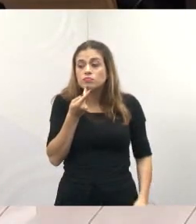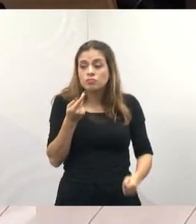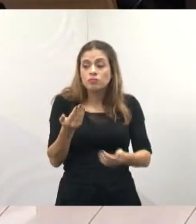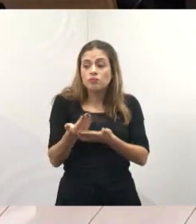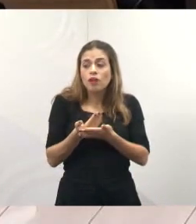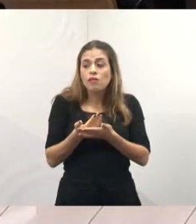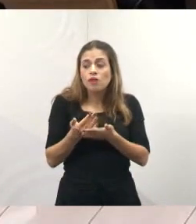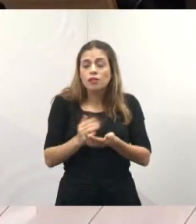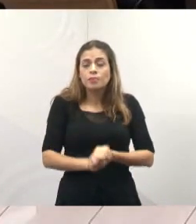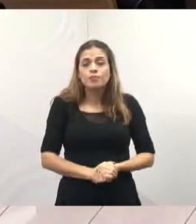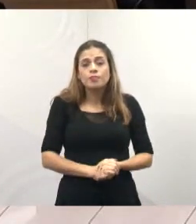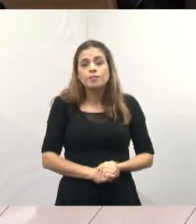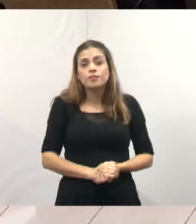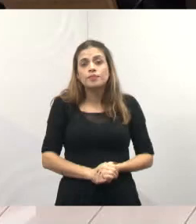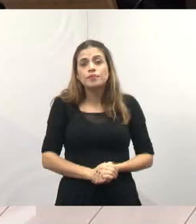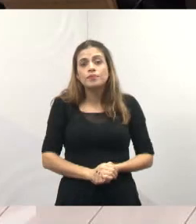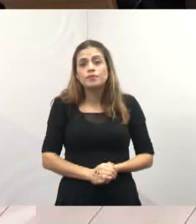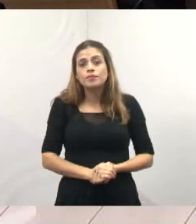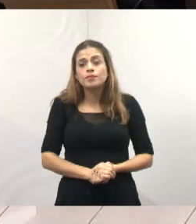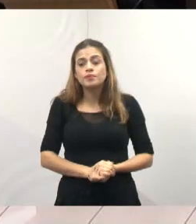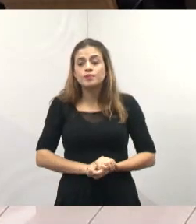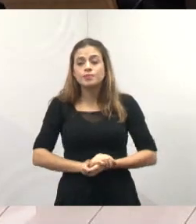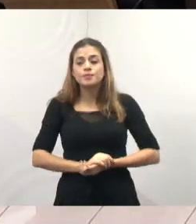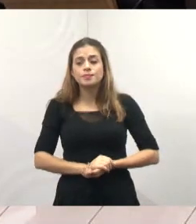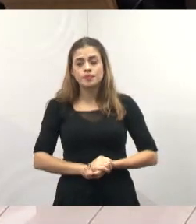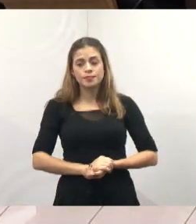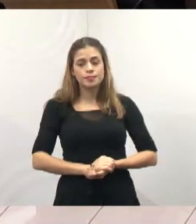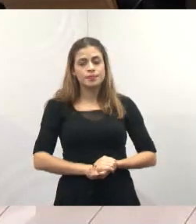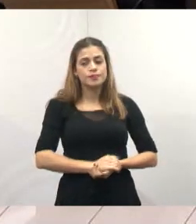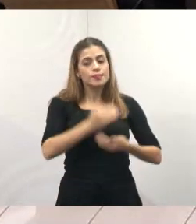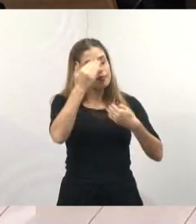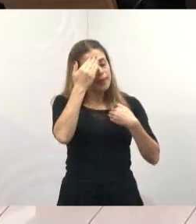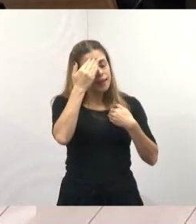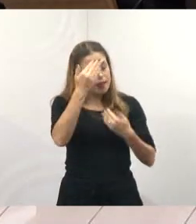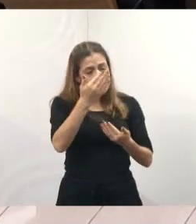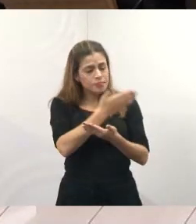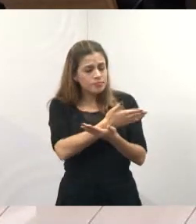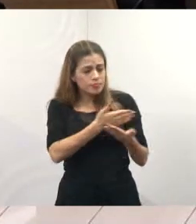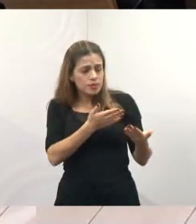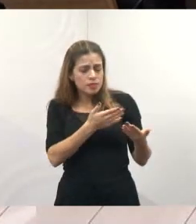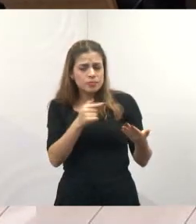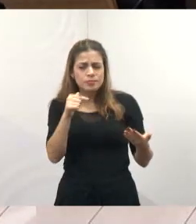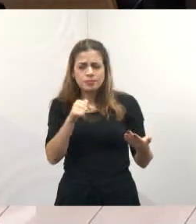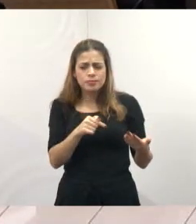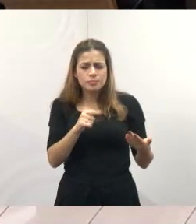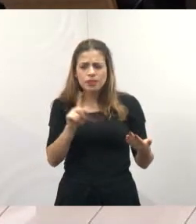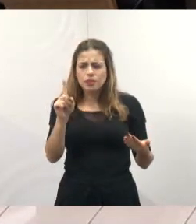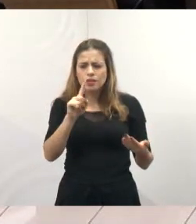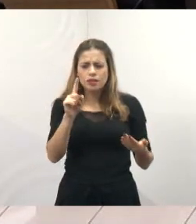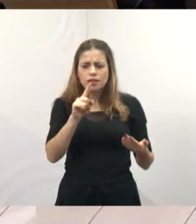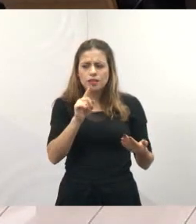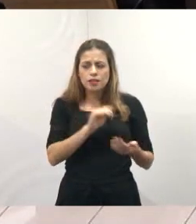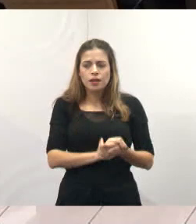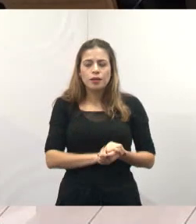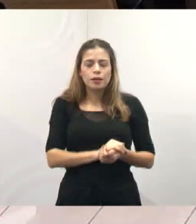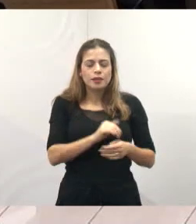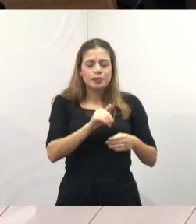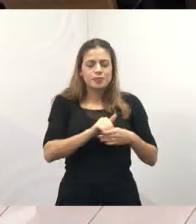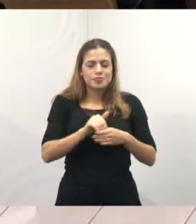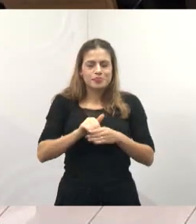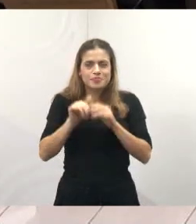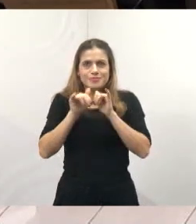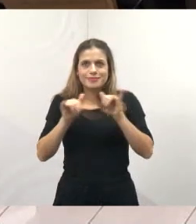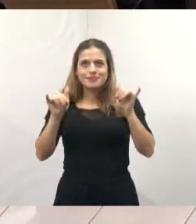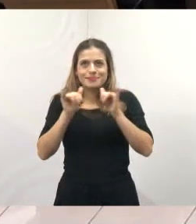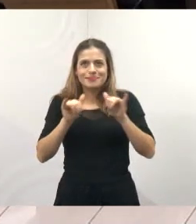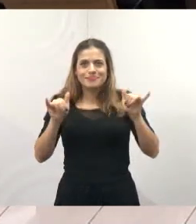Cabeça não. Não, eu agradeço a parte, assim, mas aqui não é horário eleitoral gratuito. Nós estamos